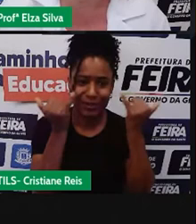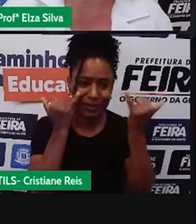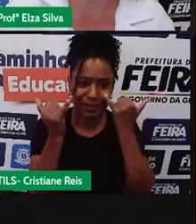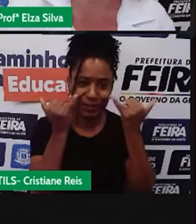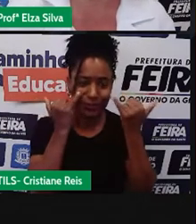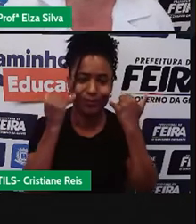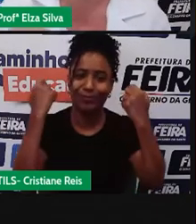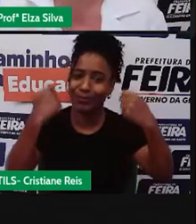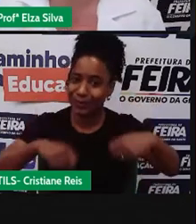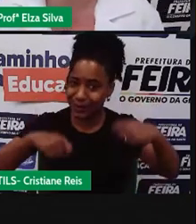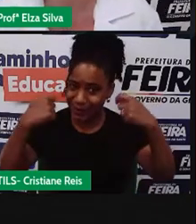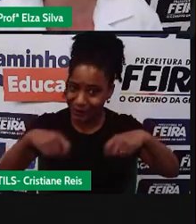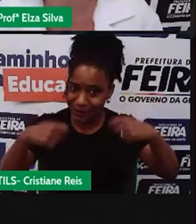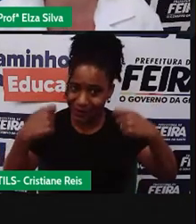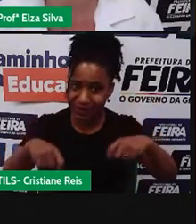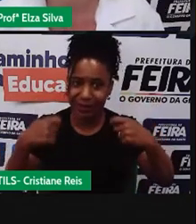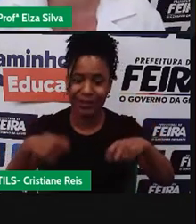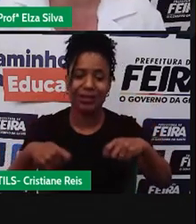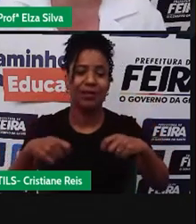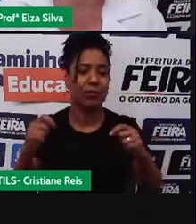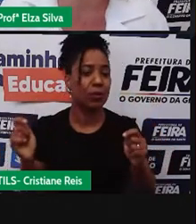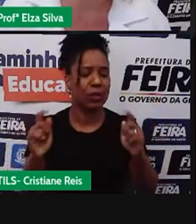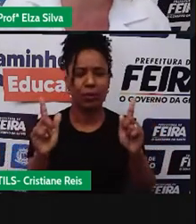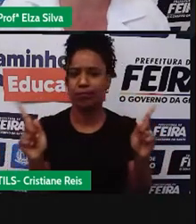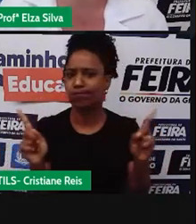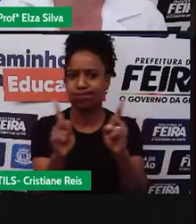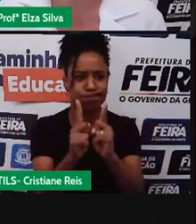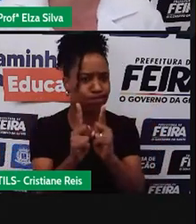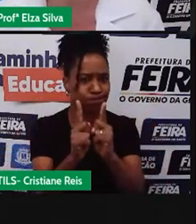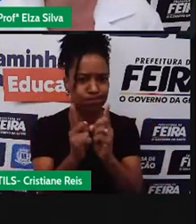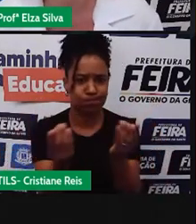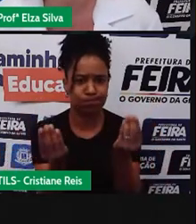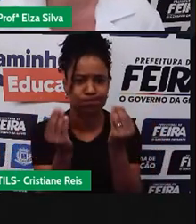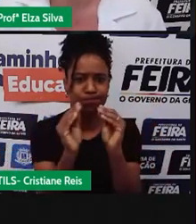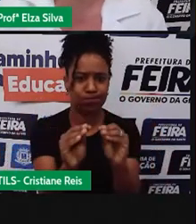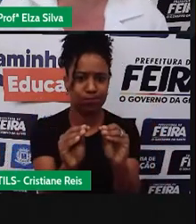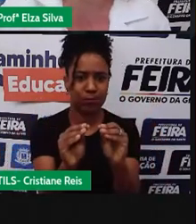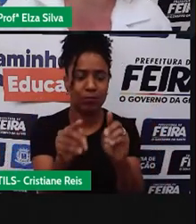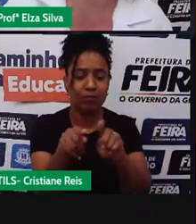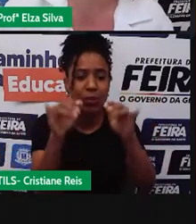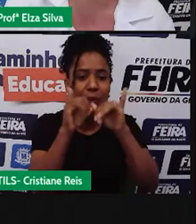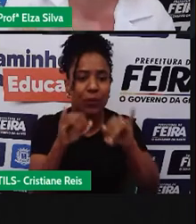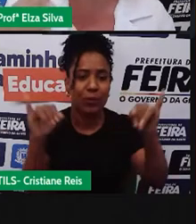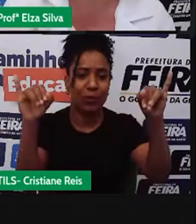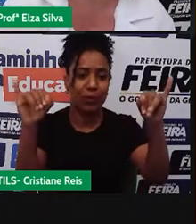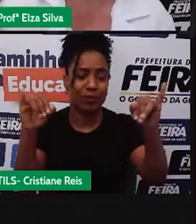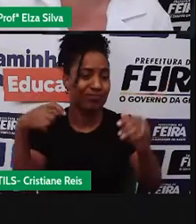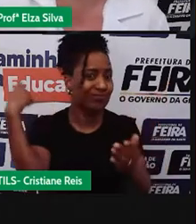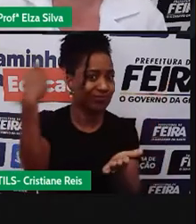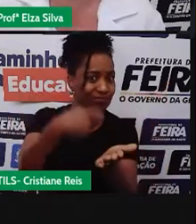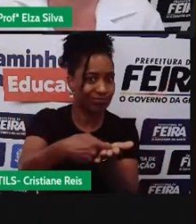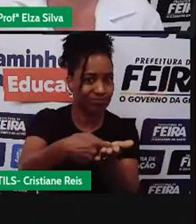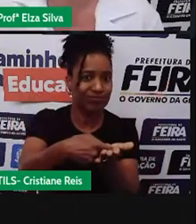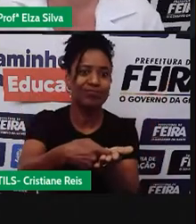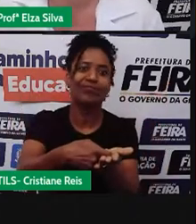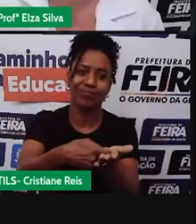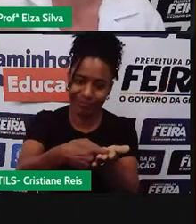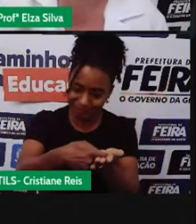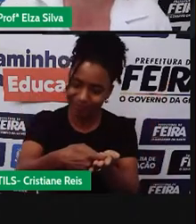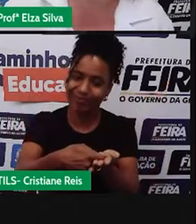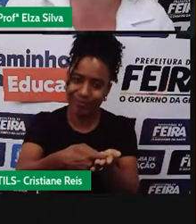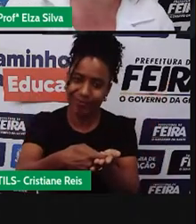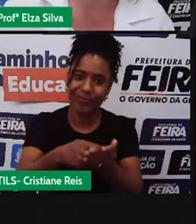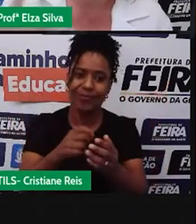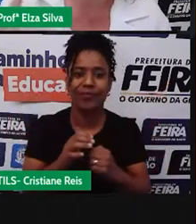porque cobra-se pelo espaço, cobra-se pela divulgação e cobra-se pelo tempo de permanência.